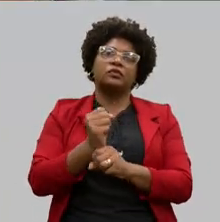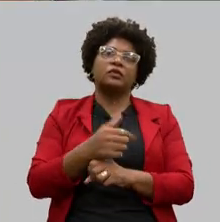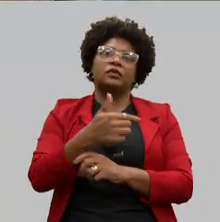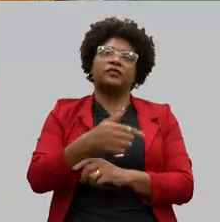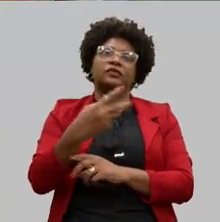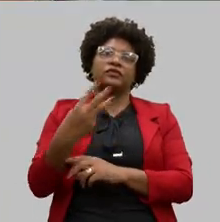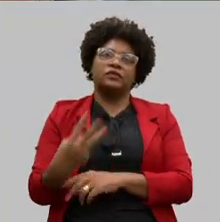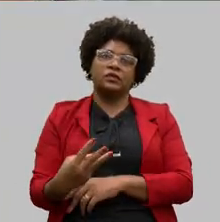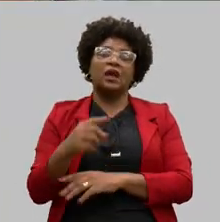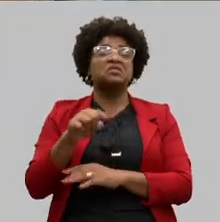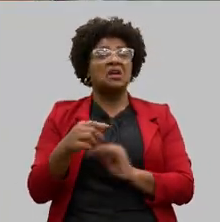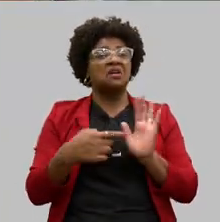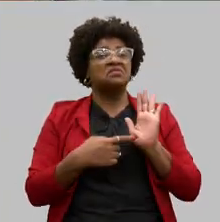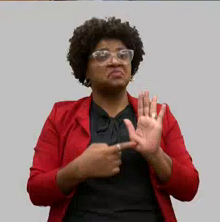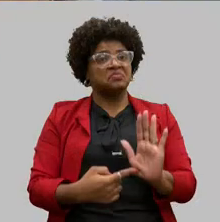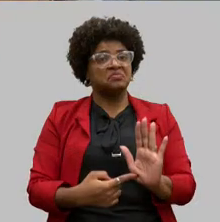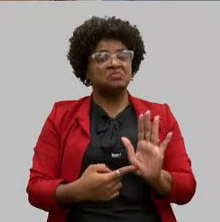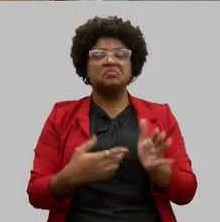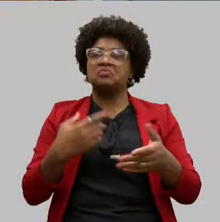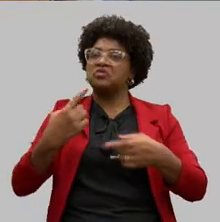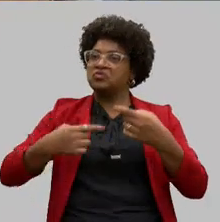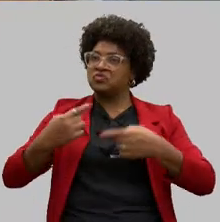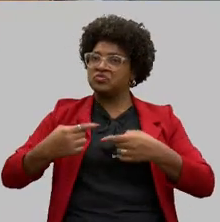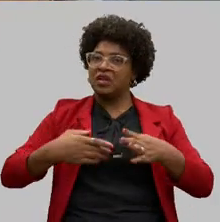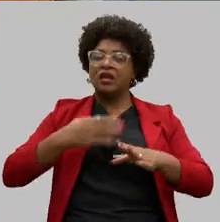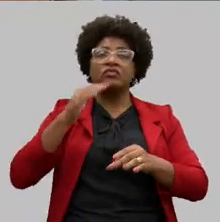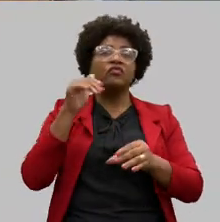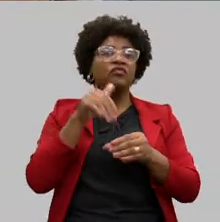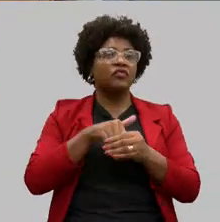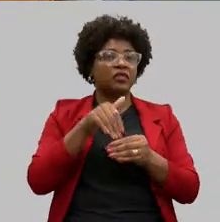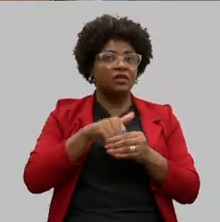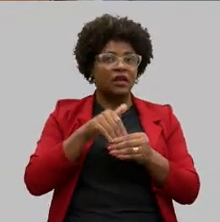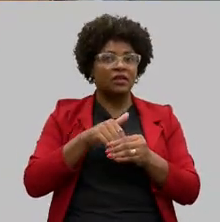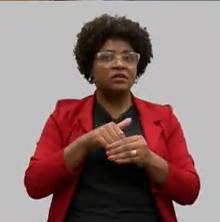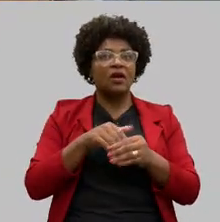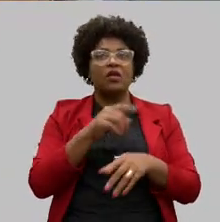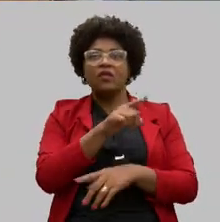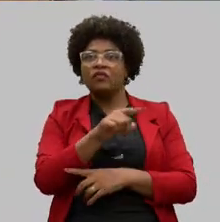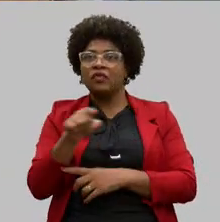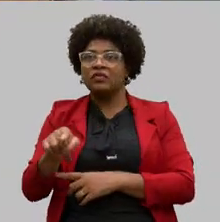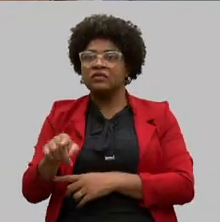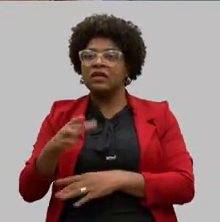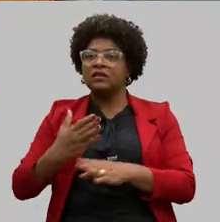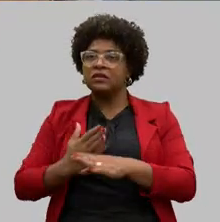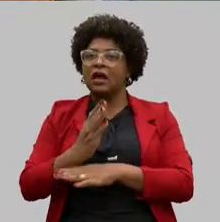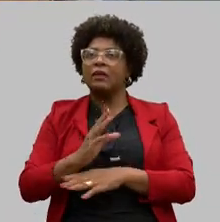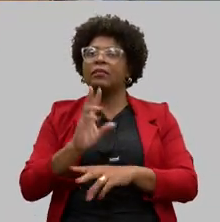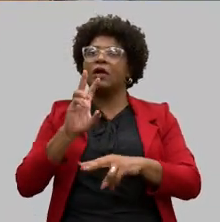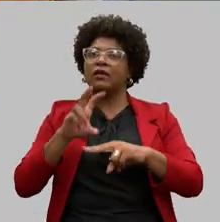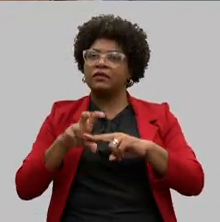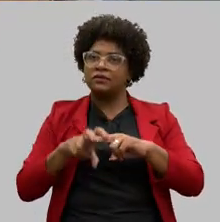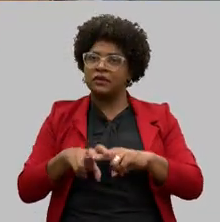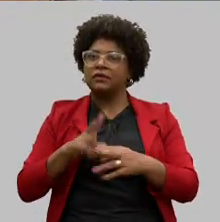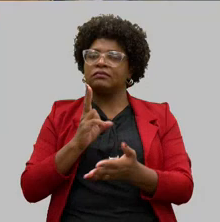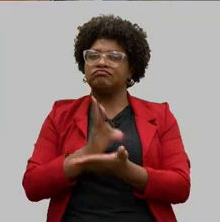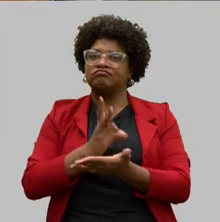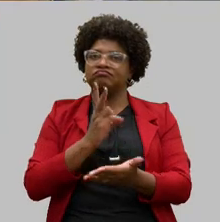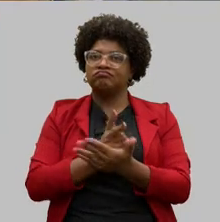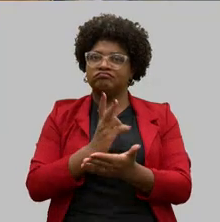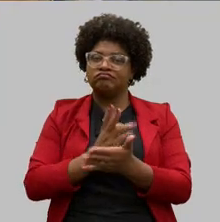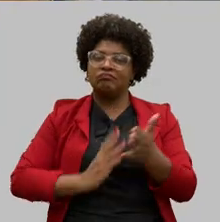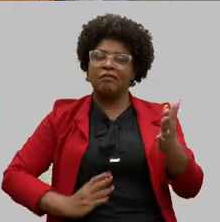presidente em discussão parecer em votação senhores parlamentares que aprovam o parecer permanece como se encontram